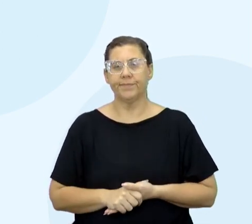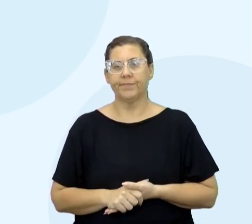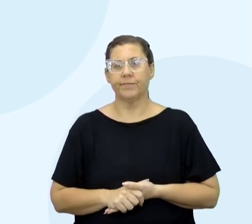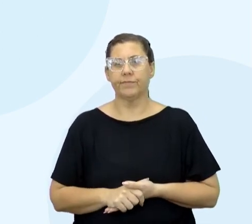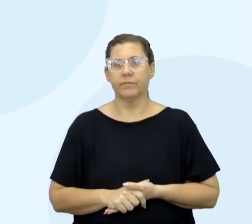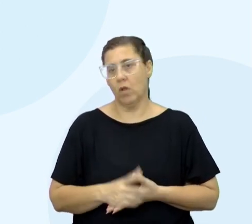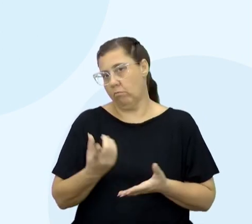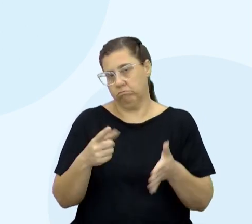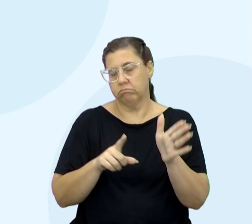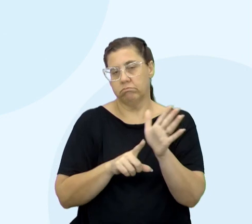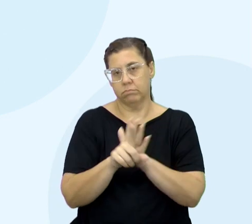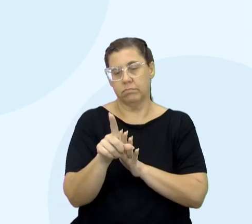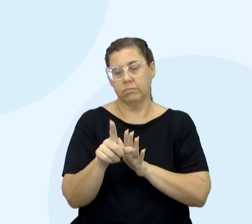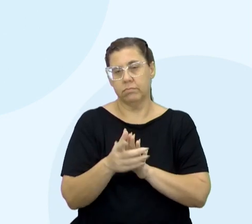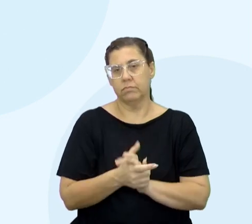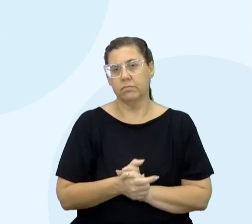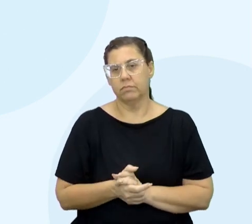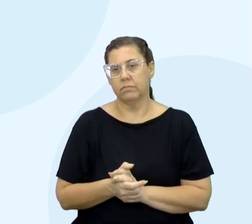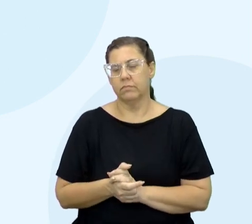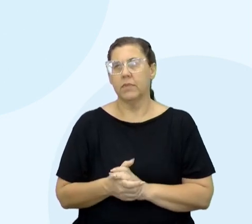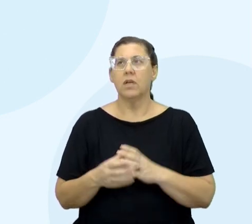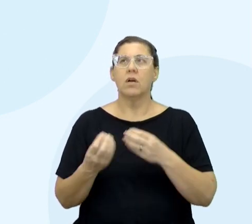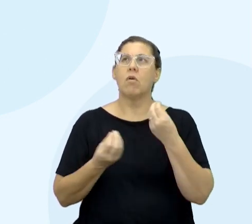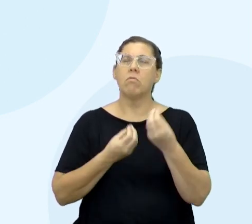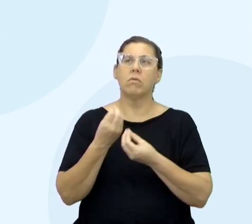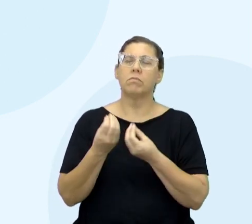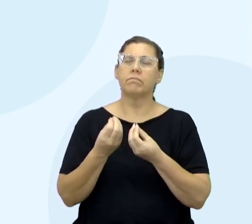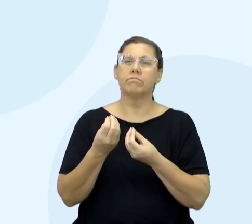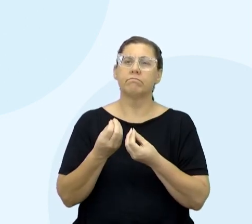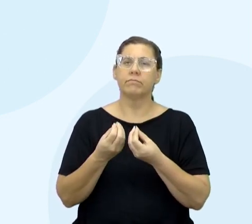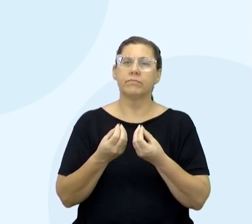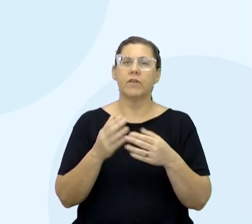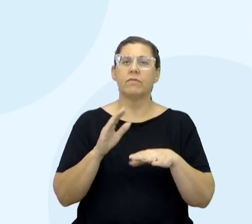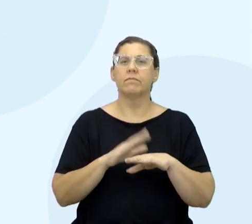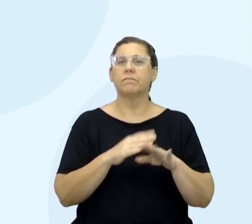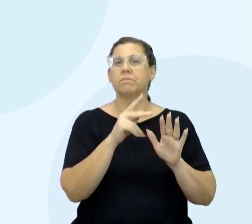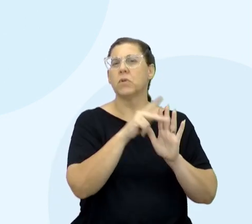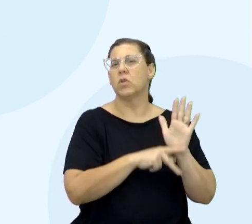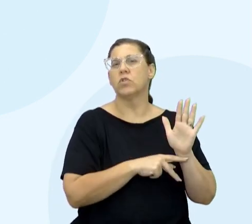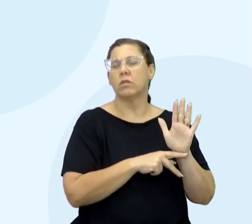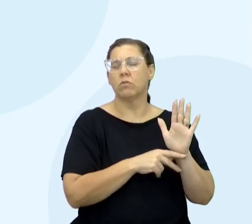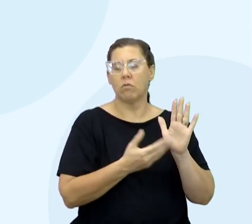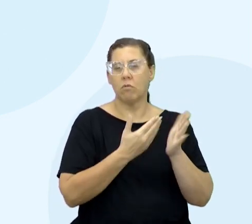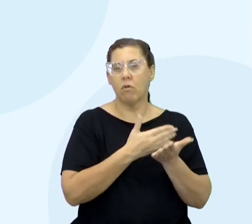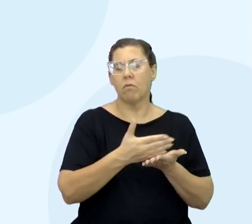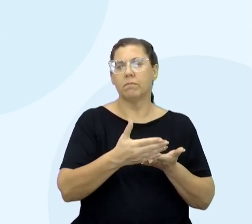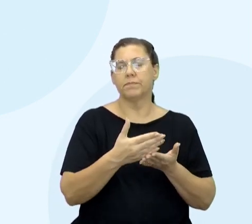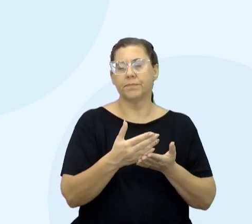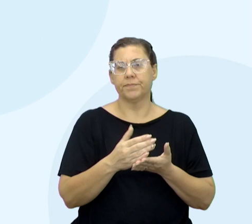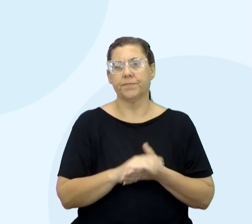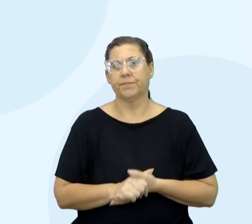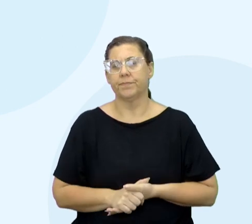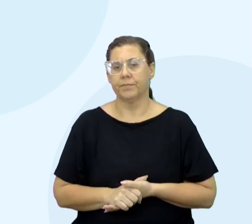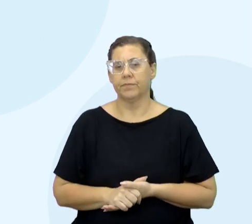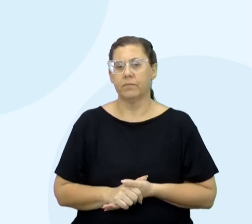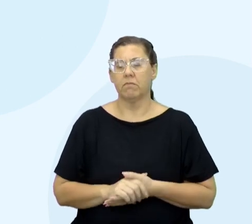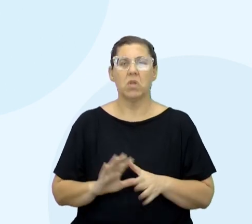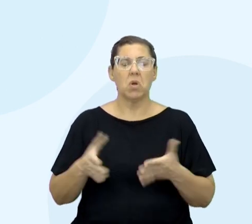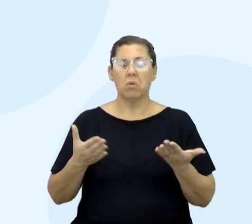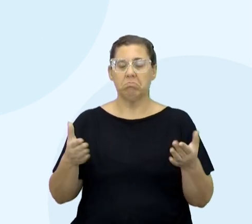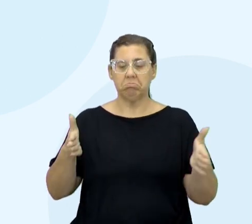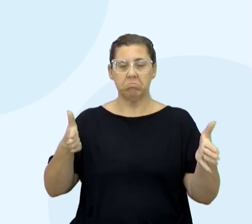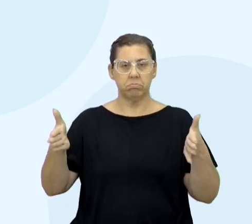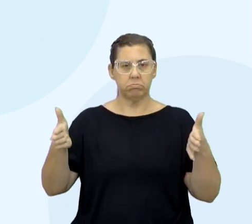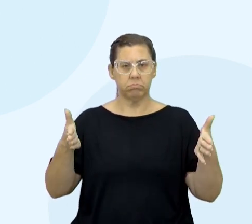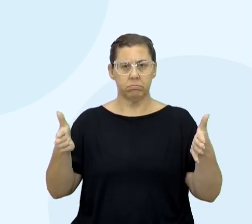É uma pergunta, um questionamento. Como que eu vou pôr esse projeto em ação, né? Qual o prazo que eu